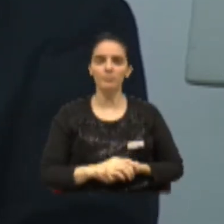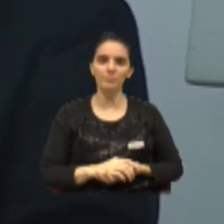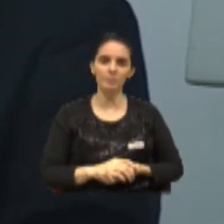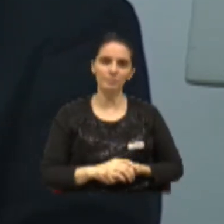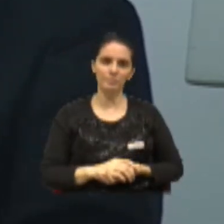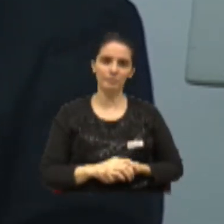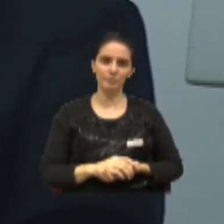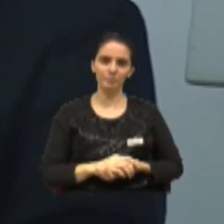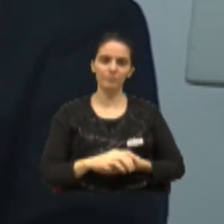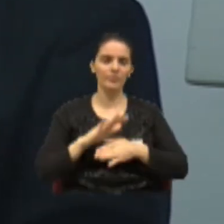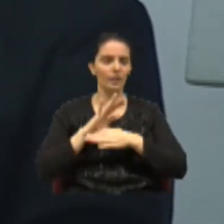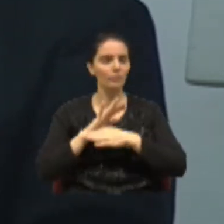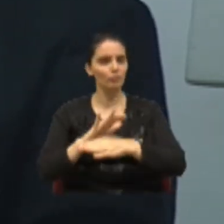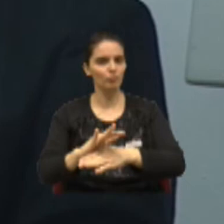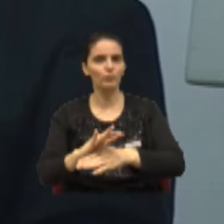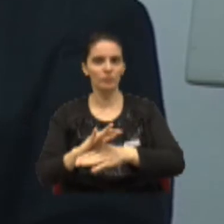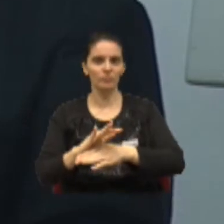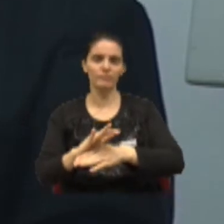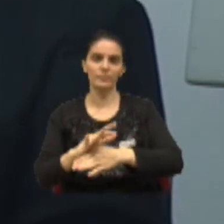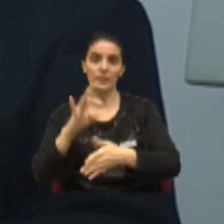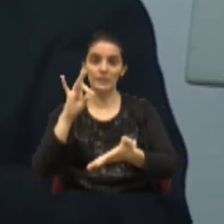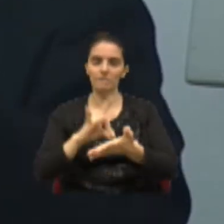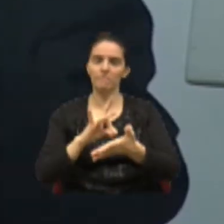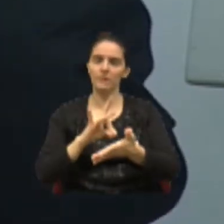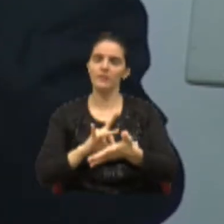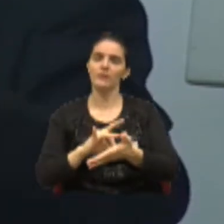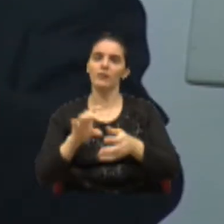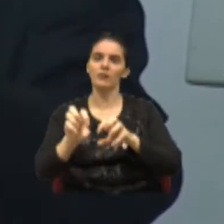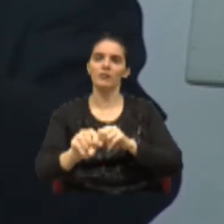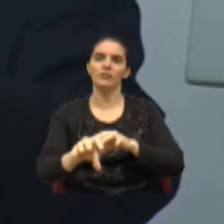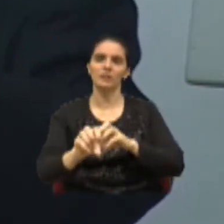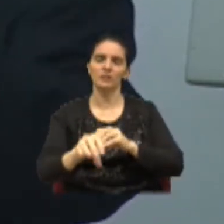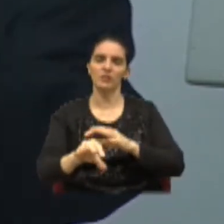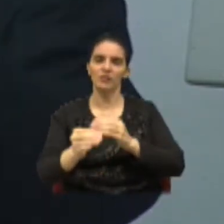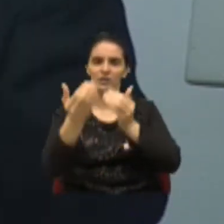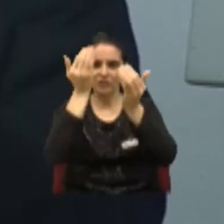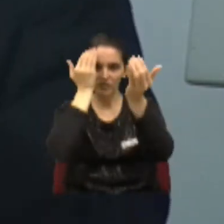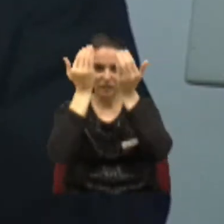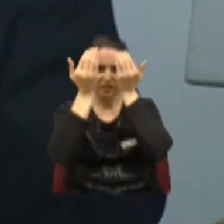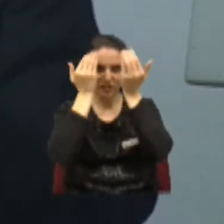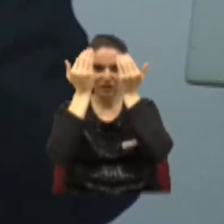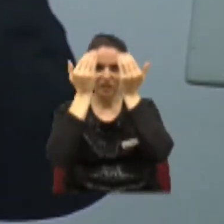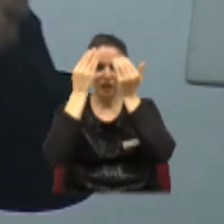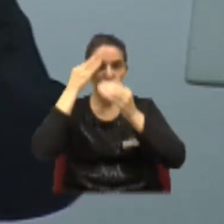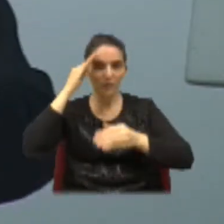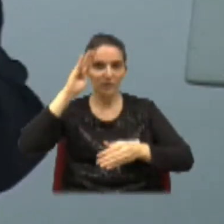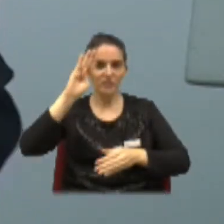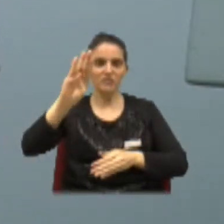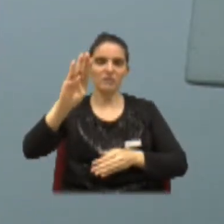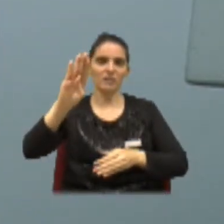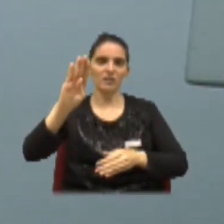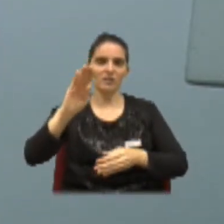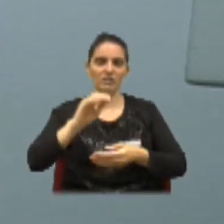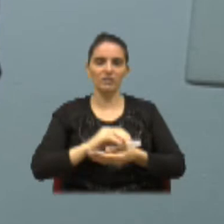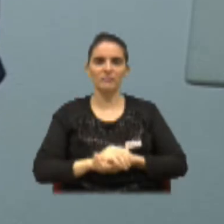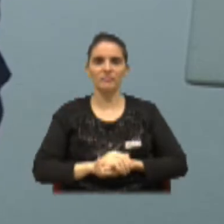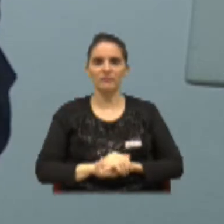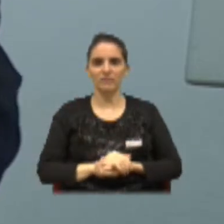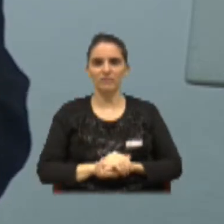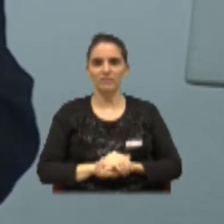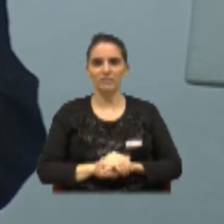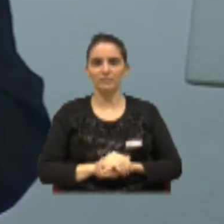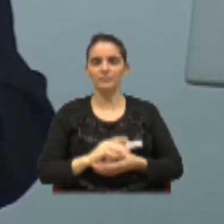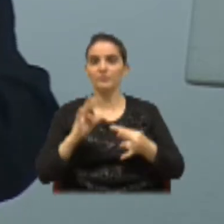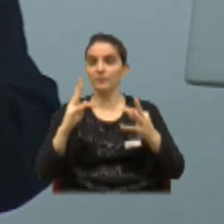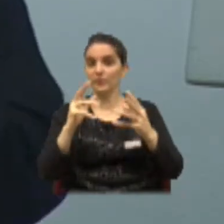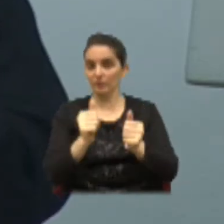contribuir na área educacional, psicológica e principalmente de todos aqueles